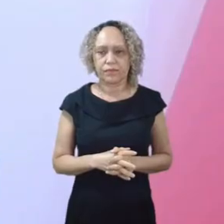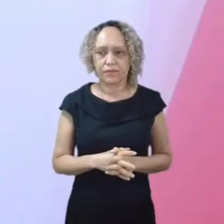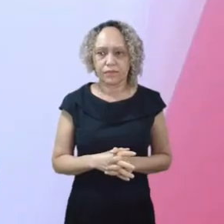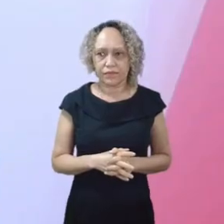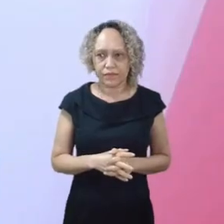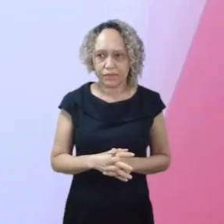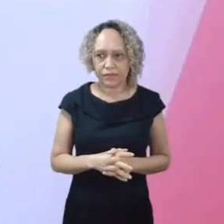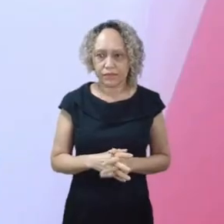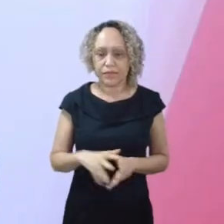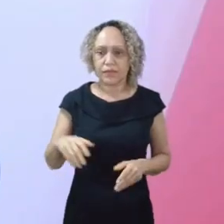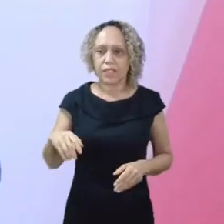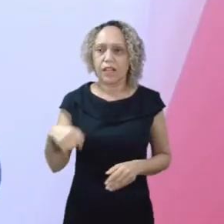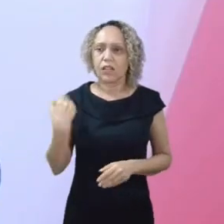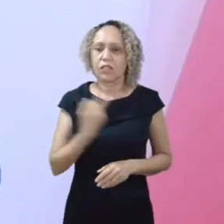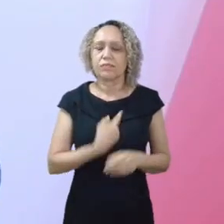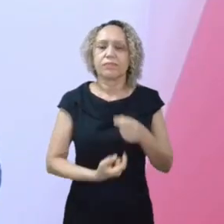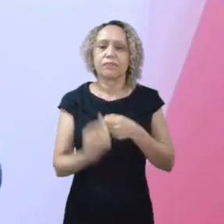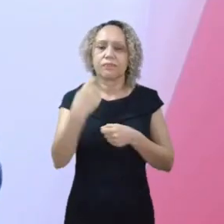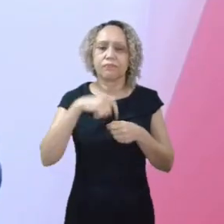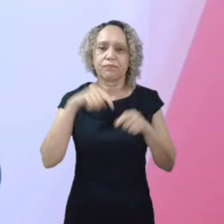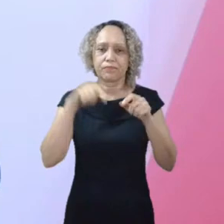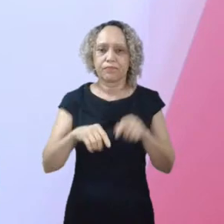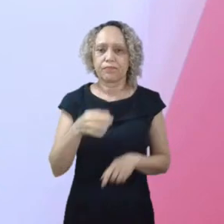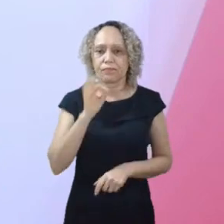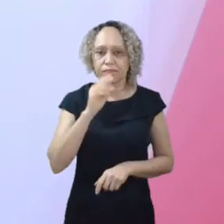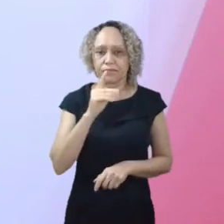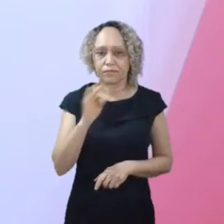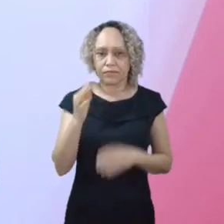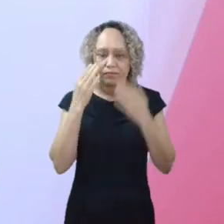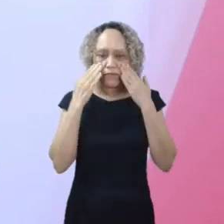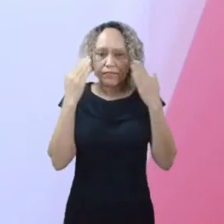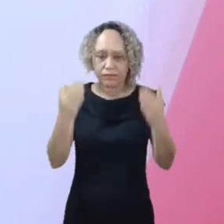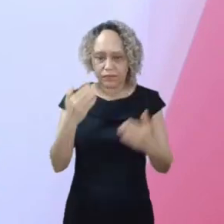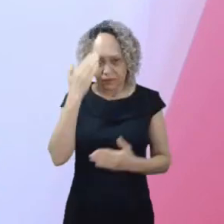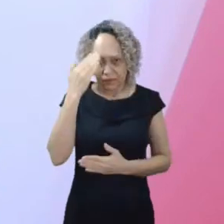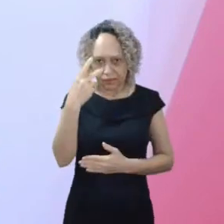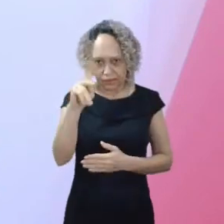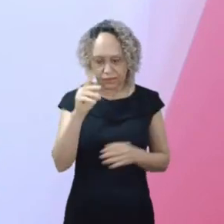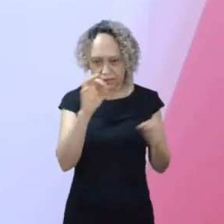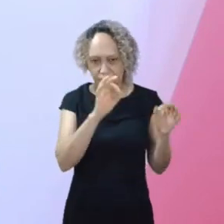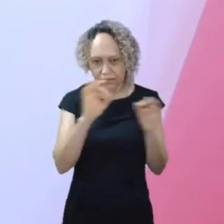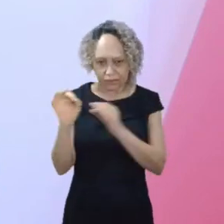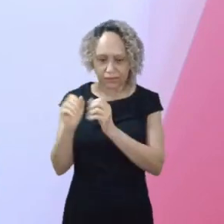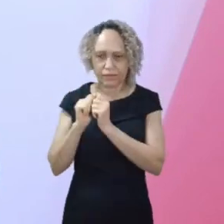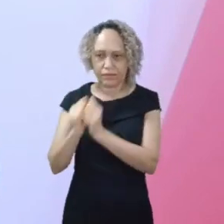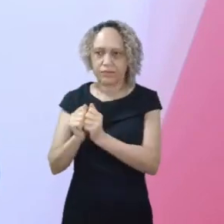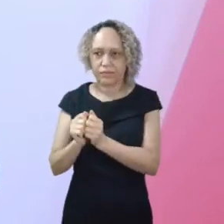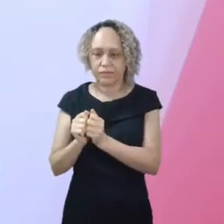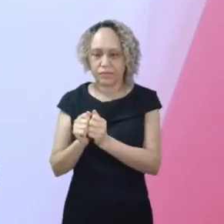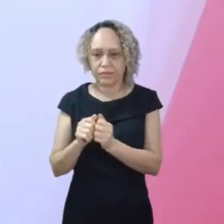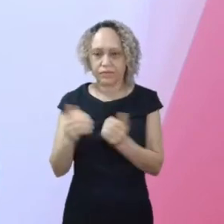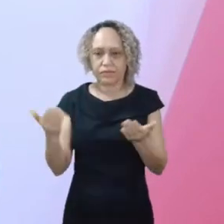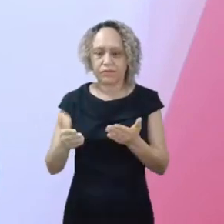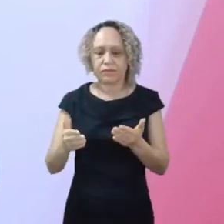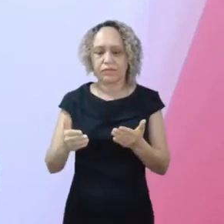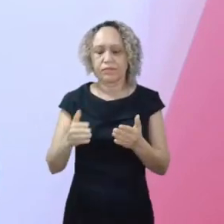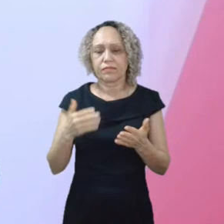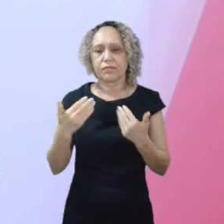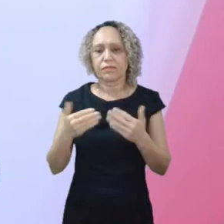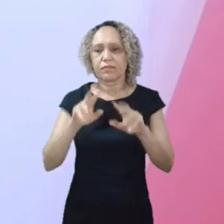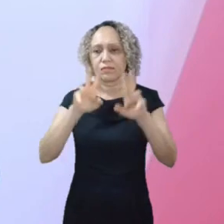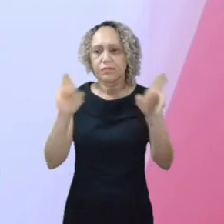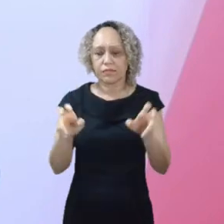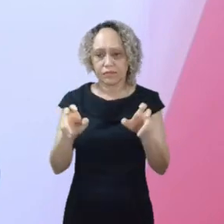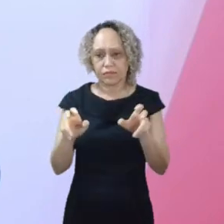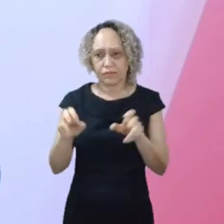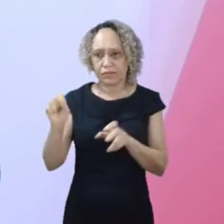Muito bem, já estamos de volta aqui no Café PT, muito obrigado pela sua companhia. Hoje estamos falando sobre a retomada do julgamento no Supremo Tribunal